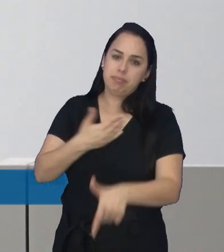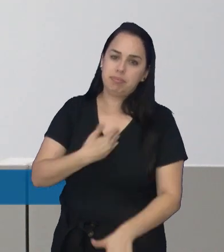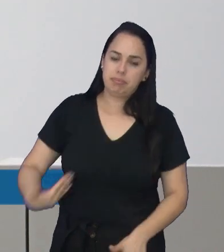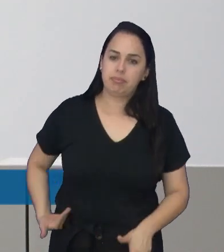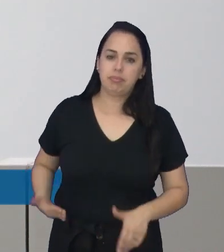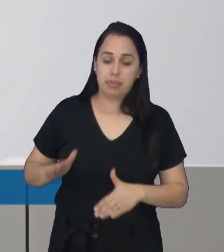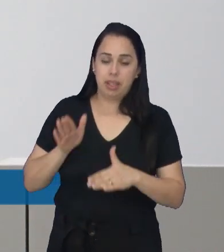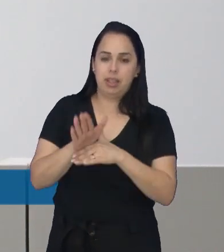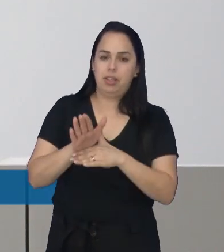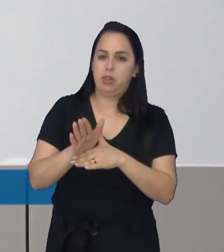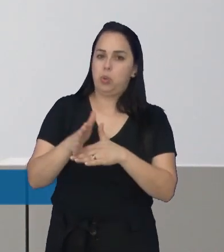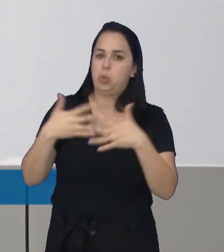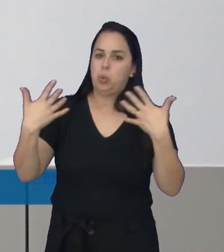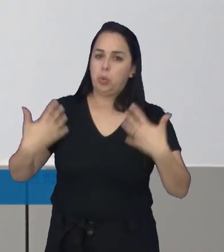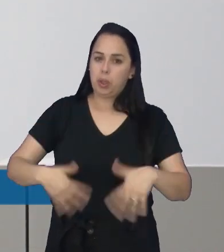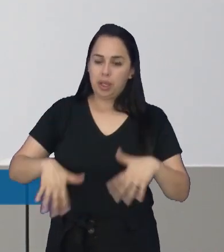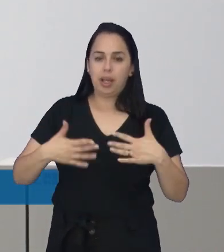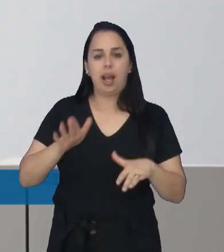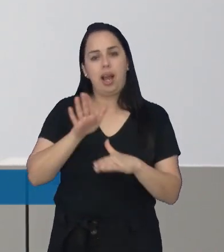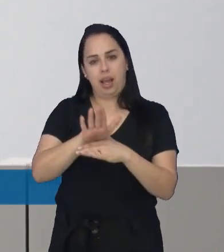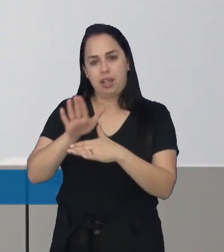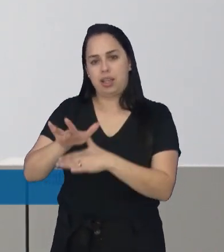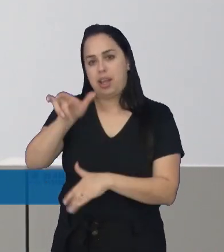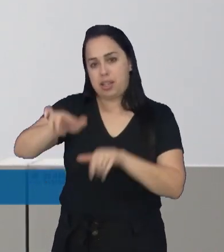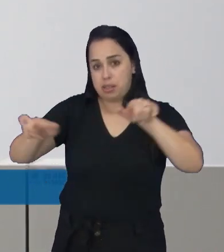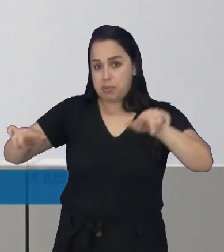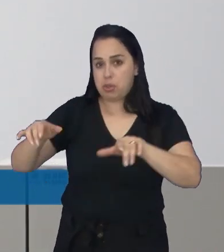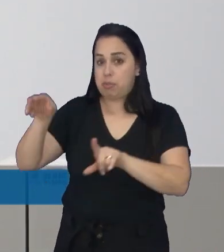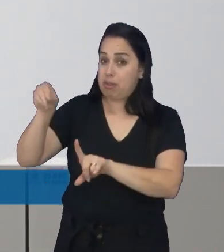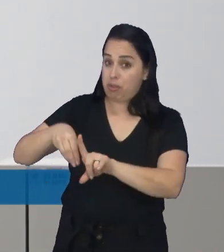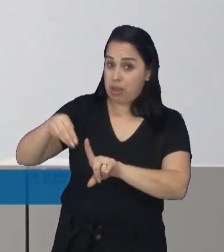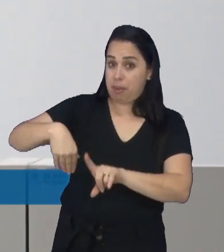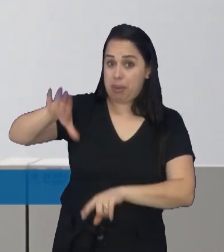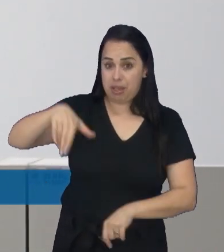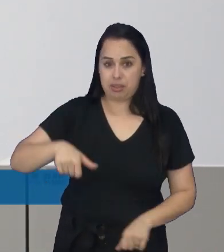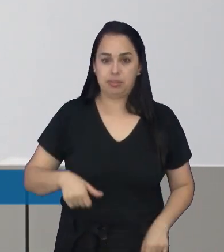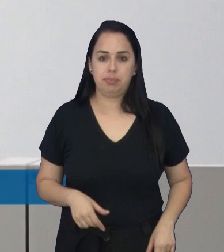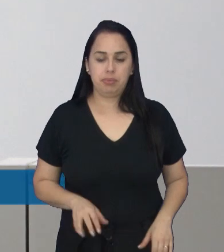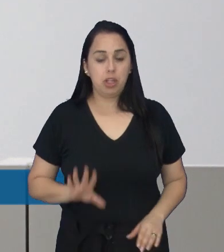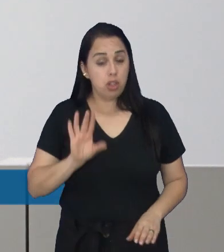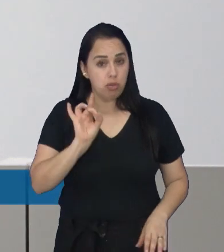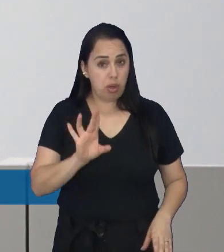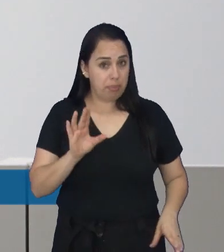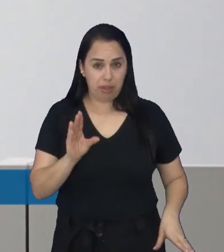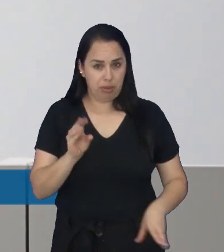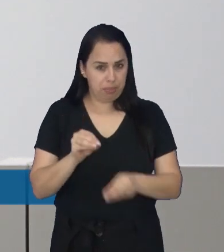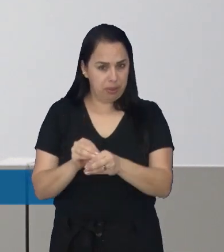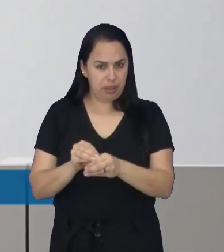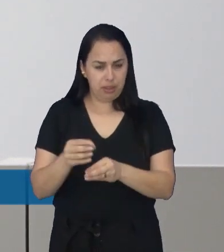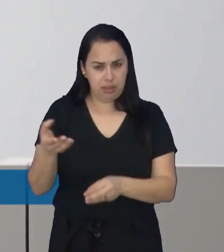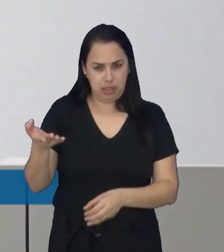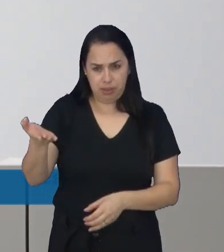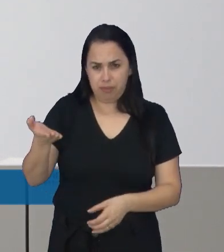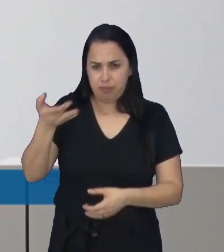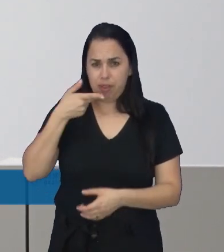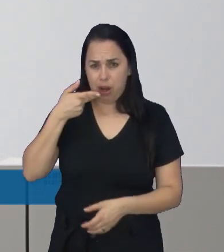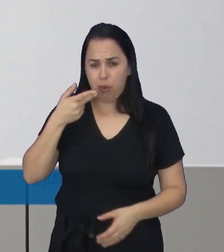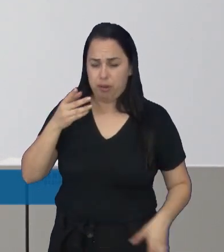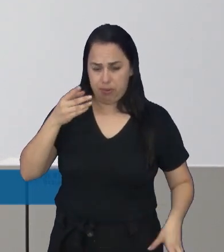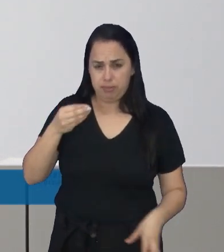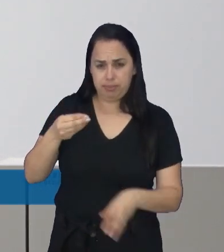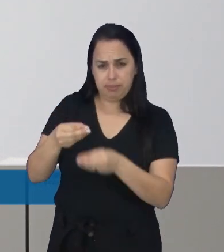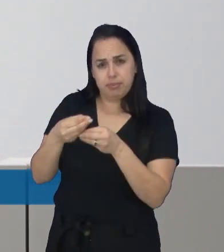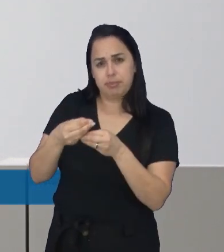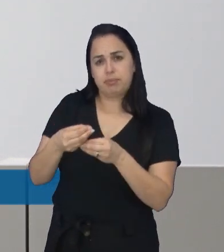beneficiam muito a população mais vulnerável população pobre só para complementar da sua fala que essa